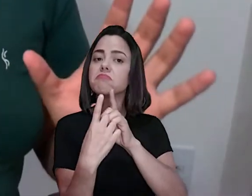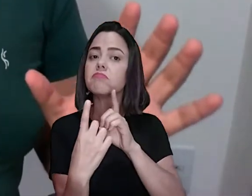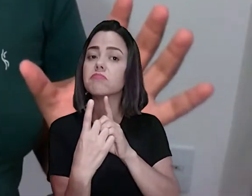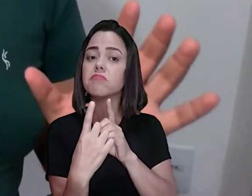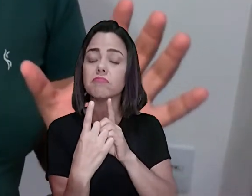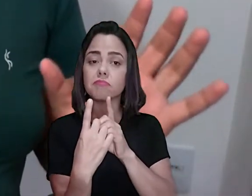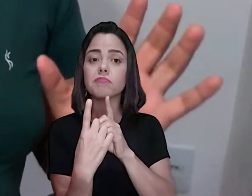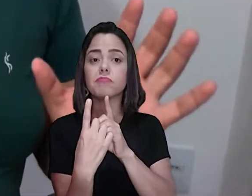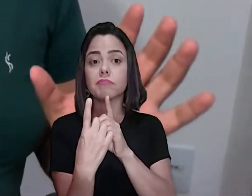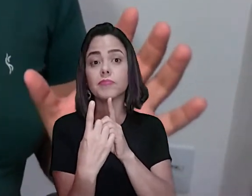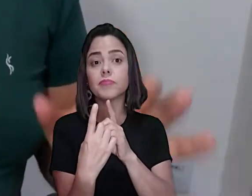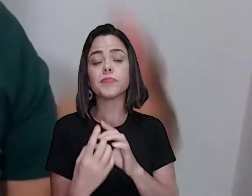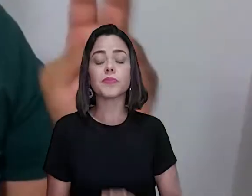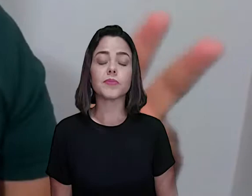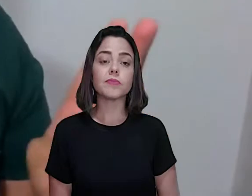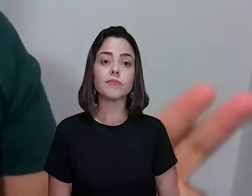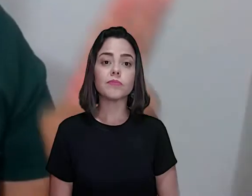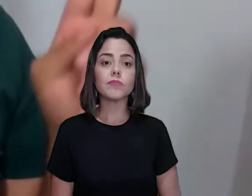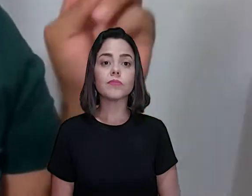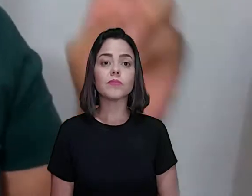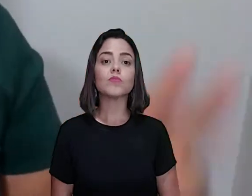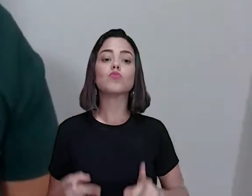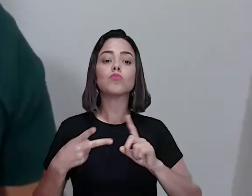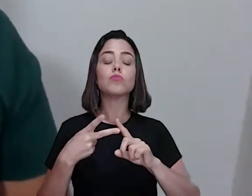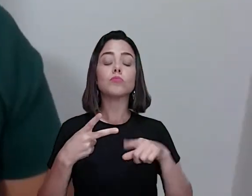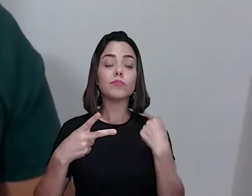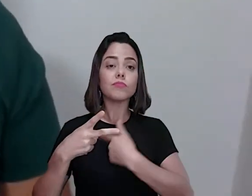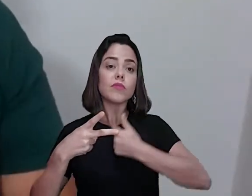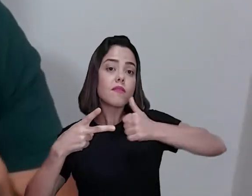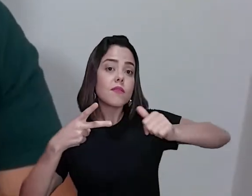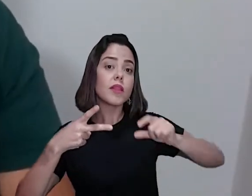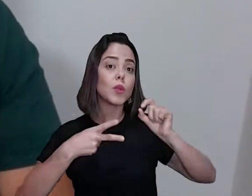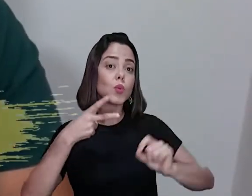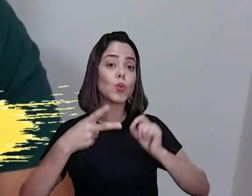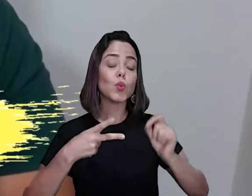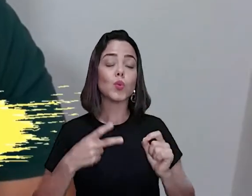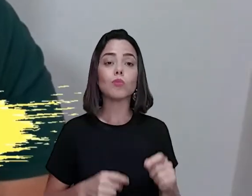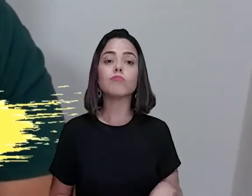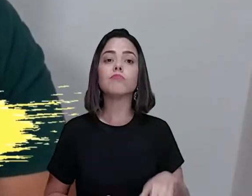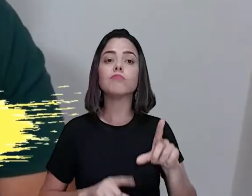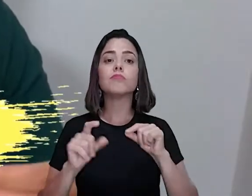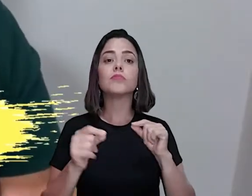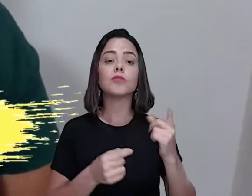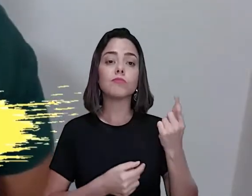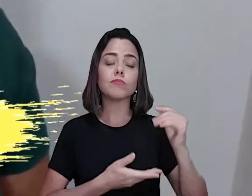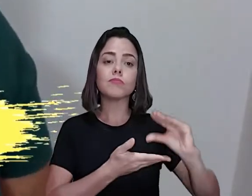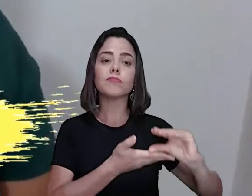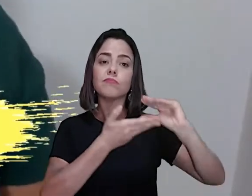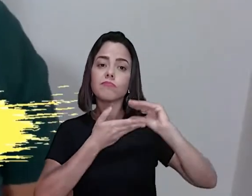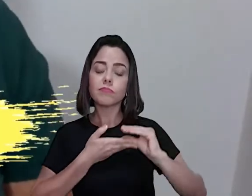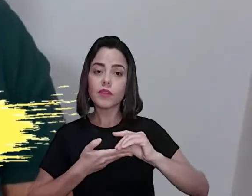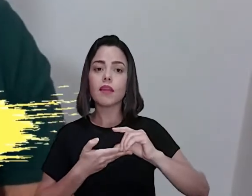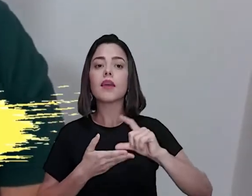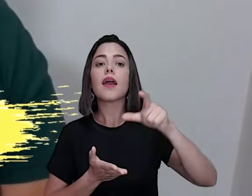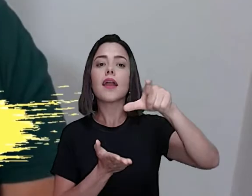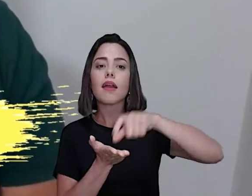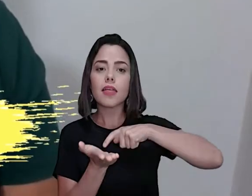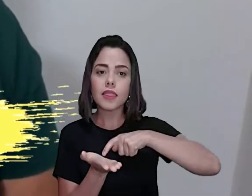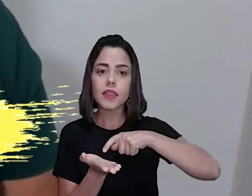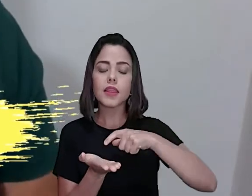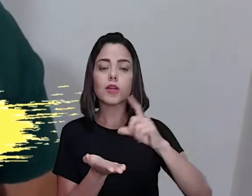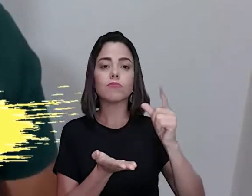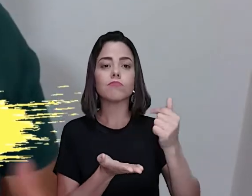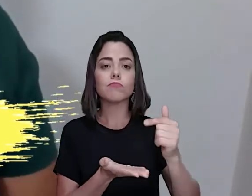você pode dispensá-lo. O segundo ponto que a gente precisa avaliar são as opções de crédito. Cartão de crédito,